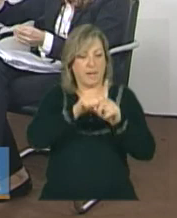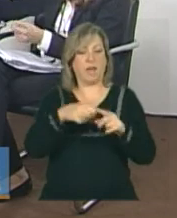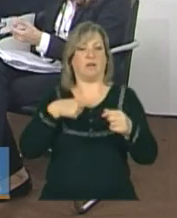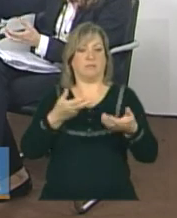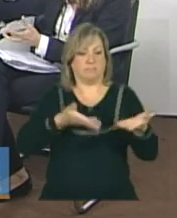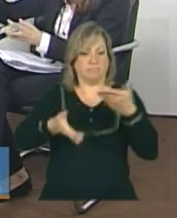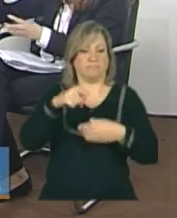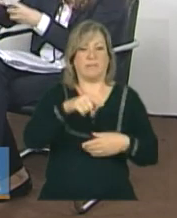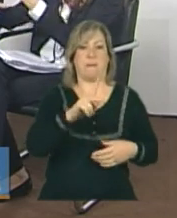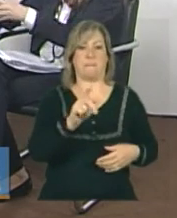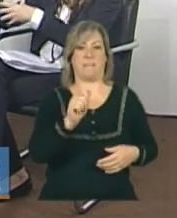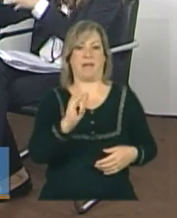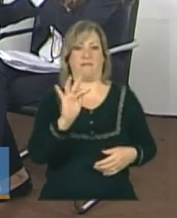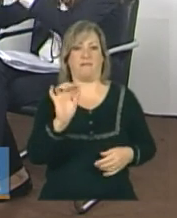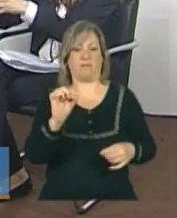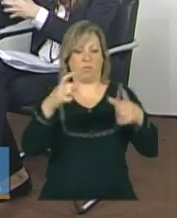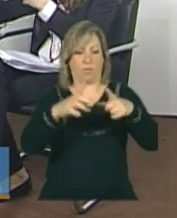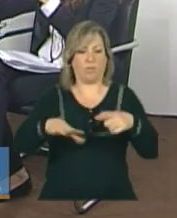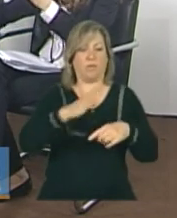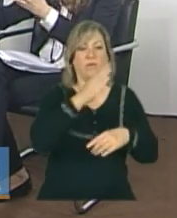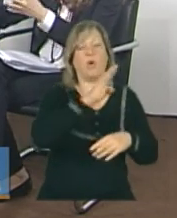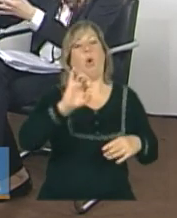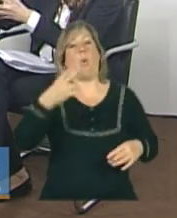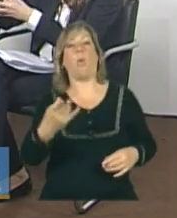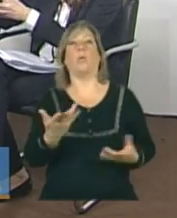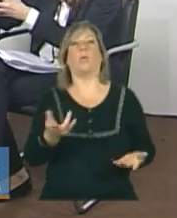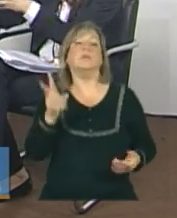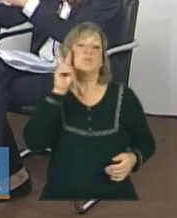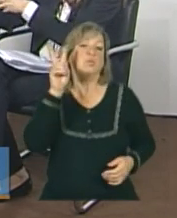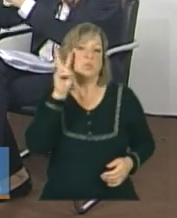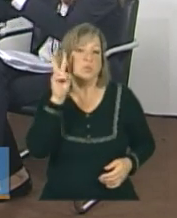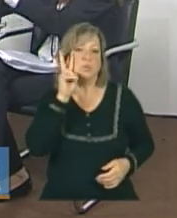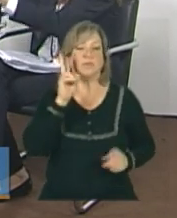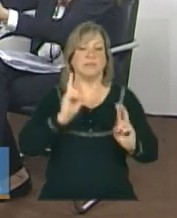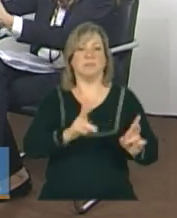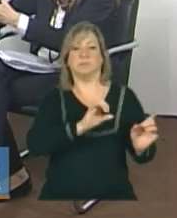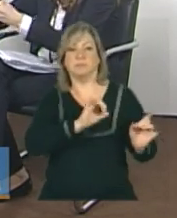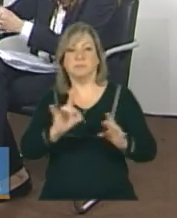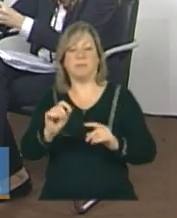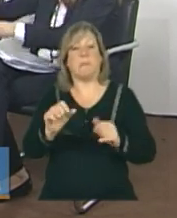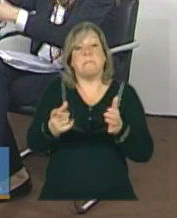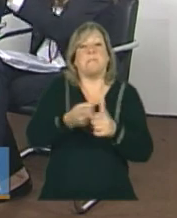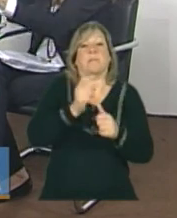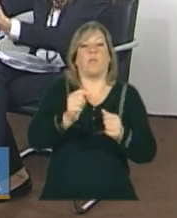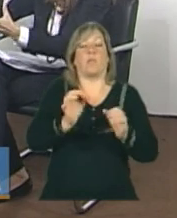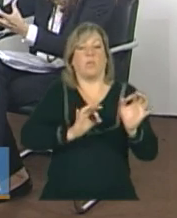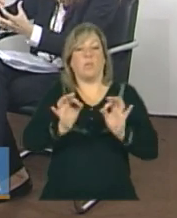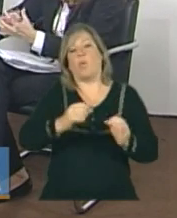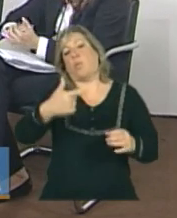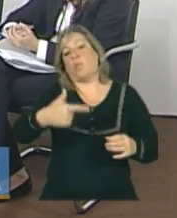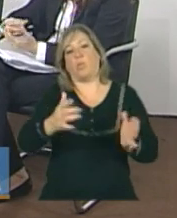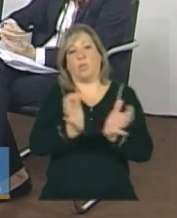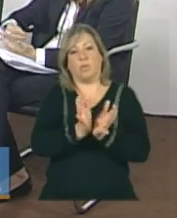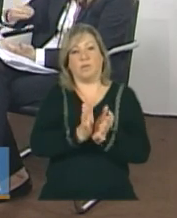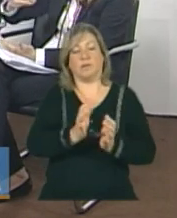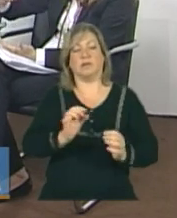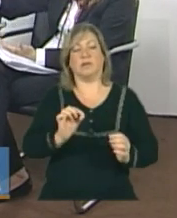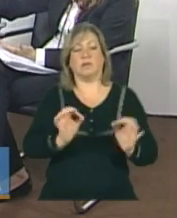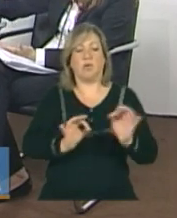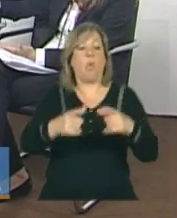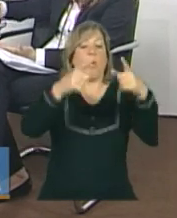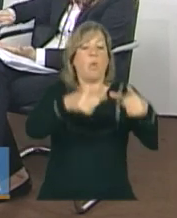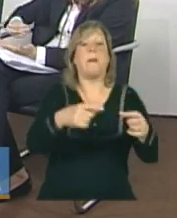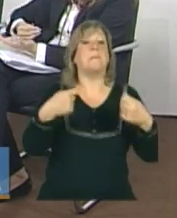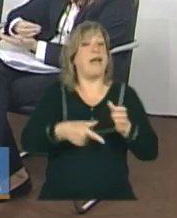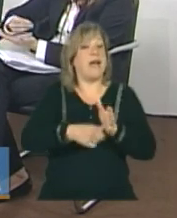localidade. Toda segunda, quarta-feira do mês eu estou oferecendo serviço de proteção social no domicílio em tal localidade. Enfim, tem